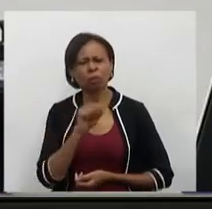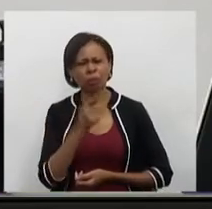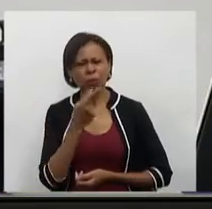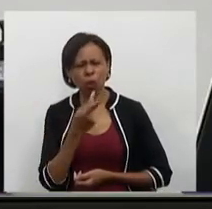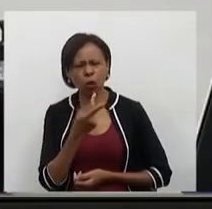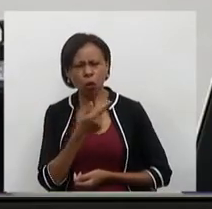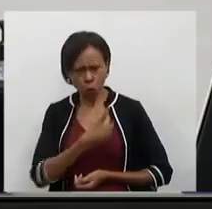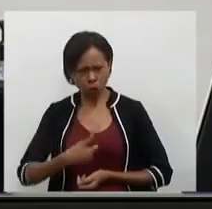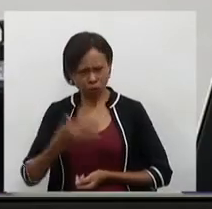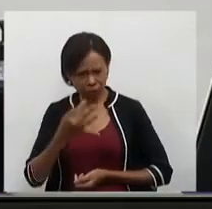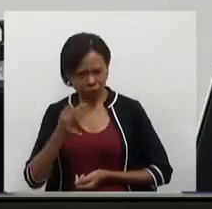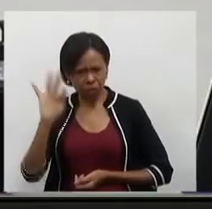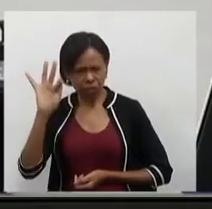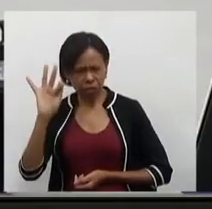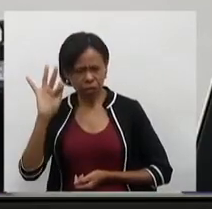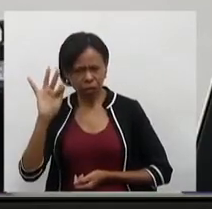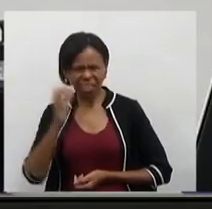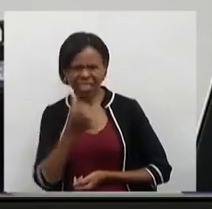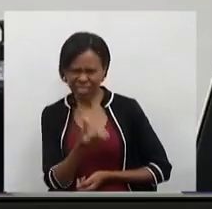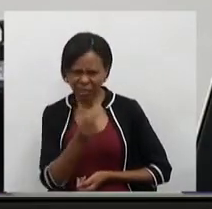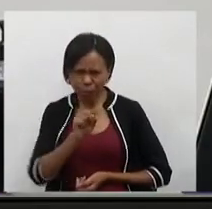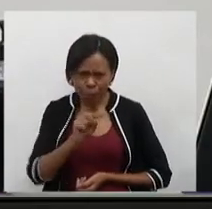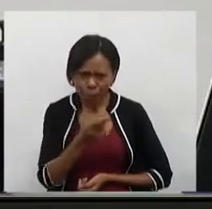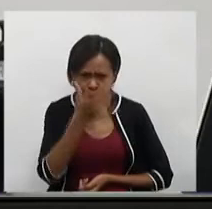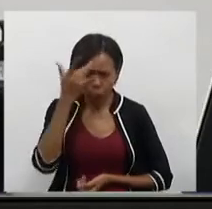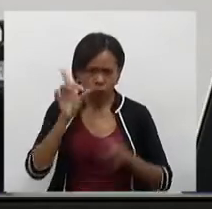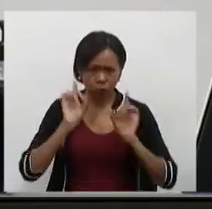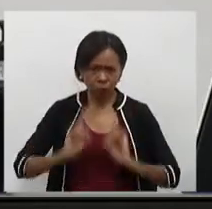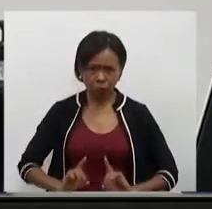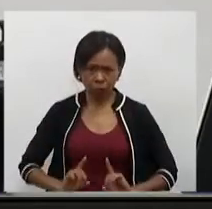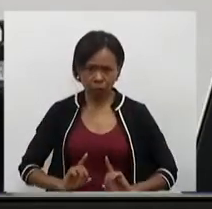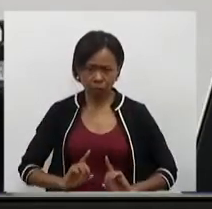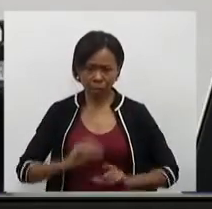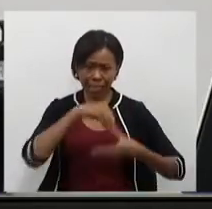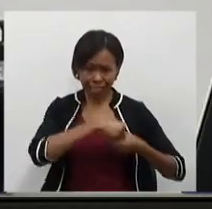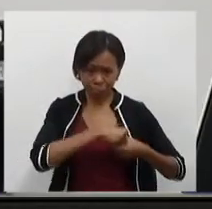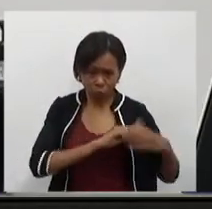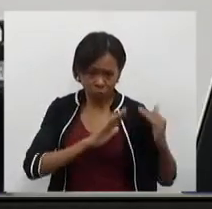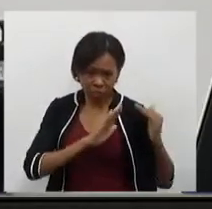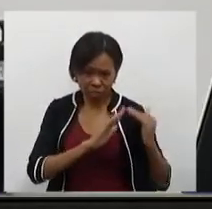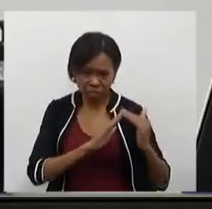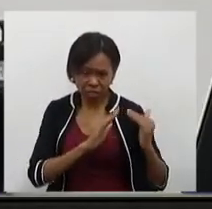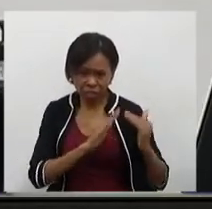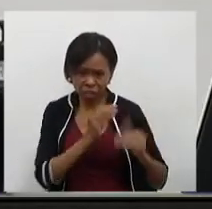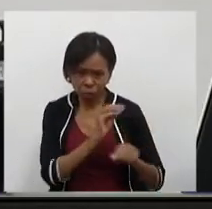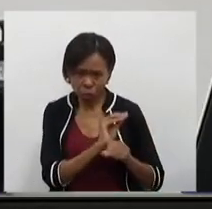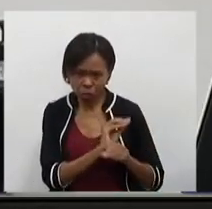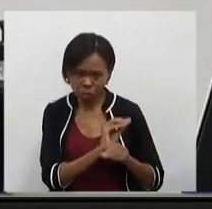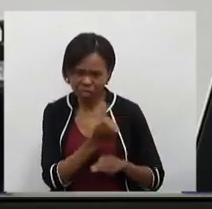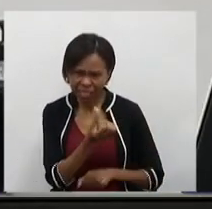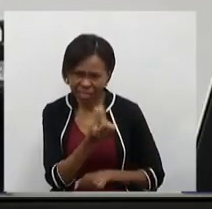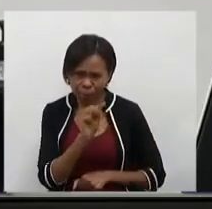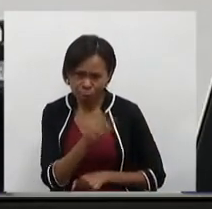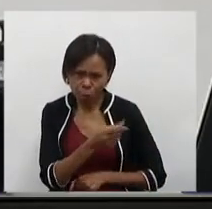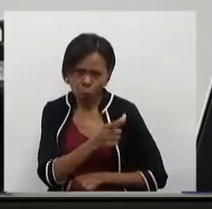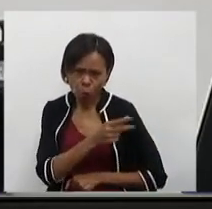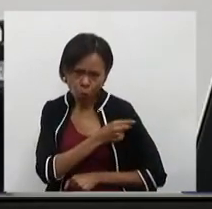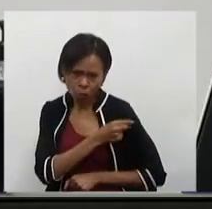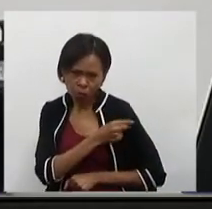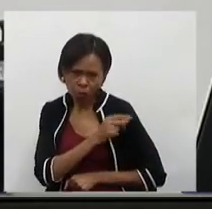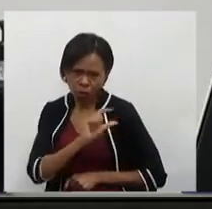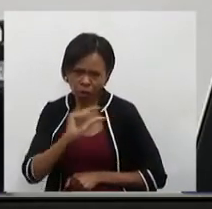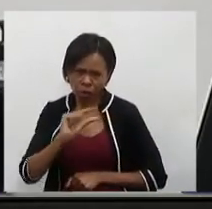federal estimou 6 mil pessoas com deficiência institucionalizadas, então, ou seja, 6 mil doses?